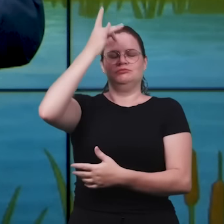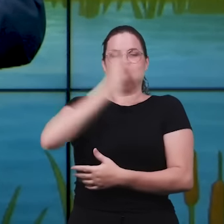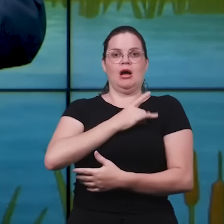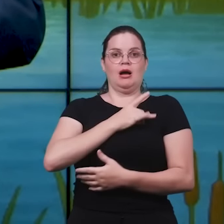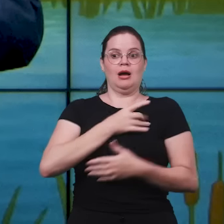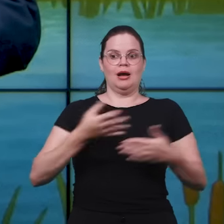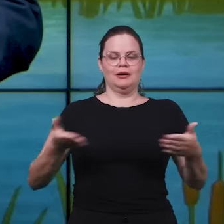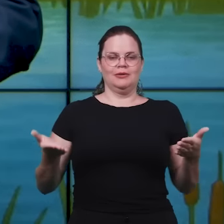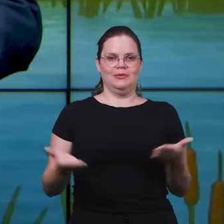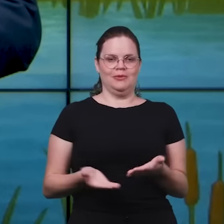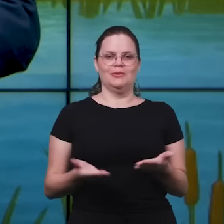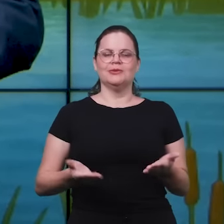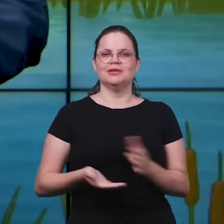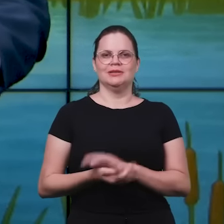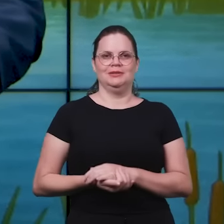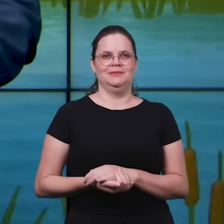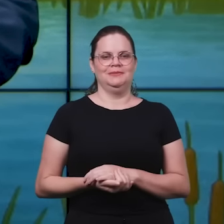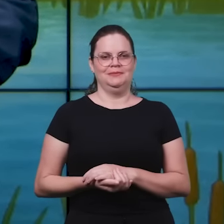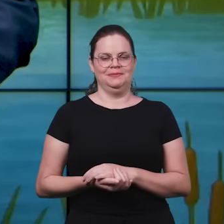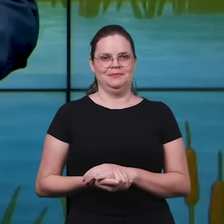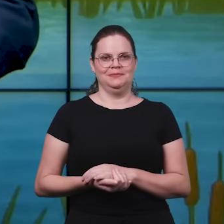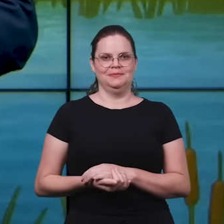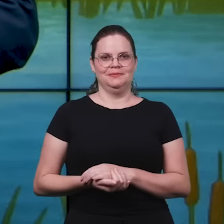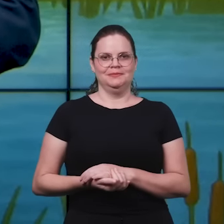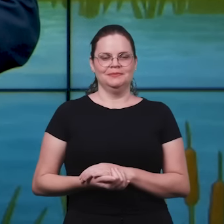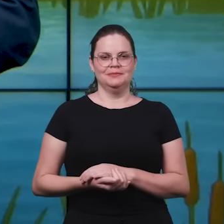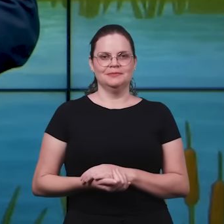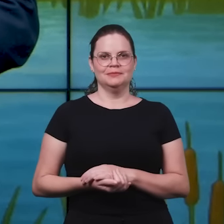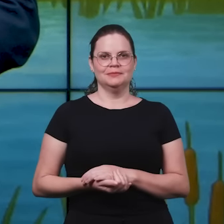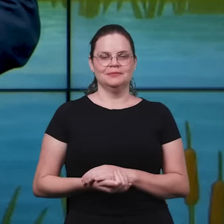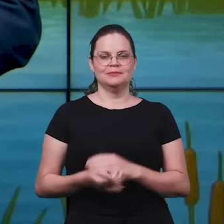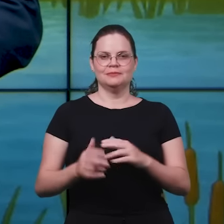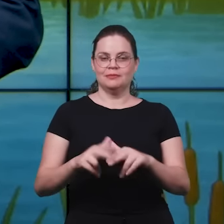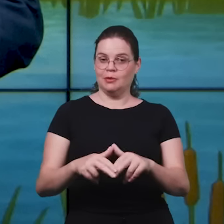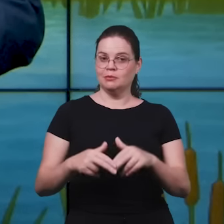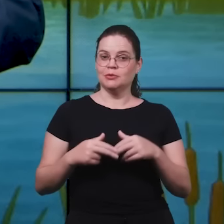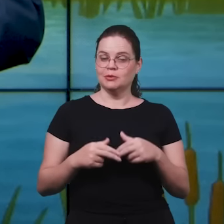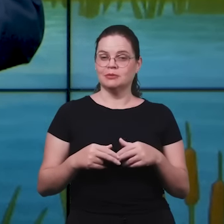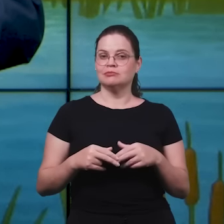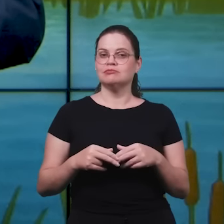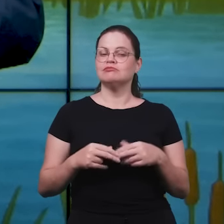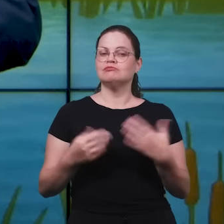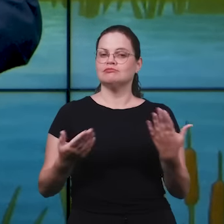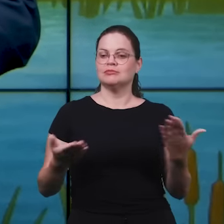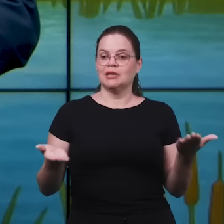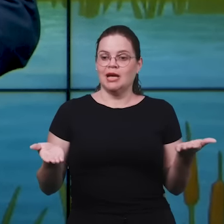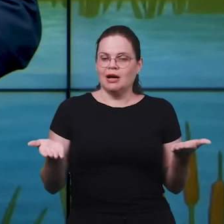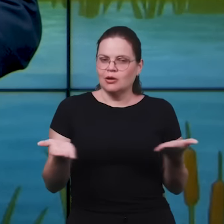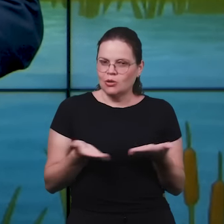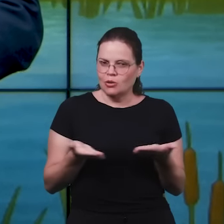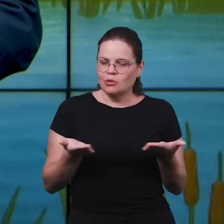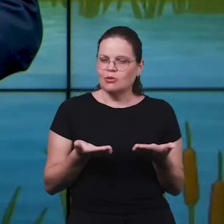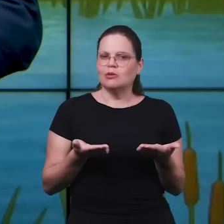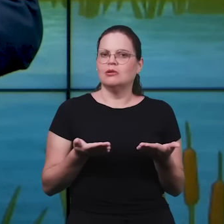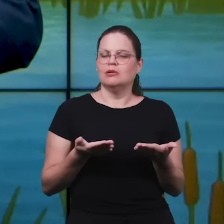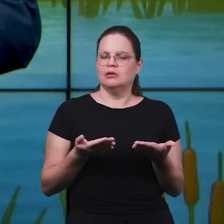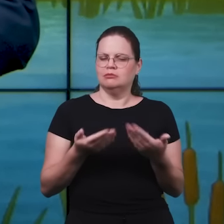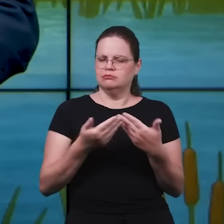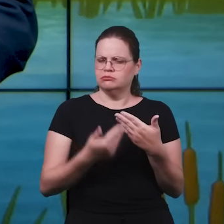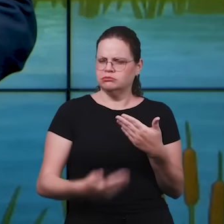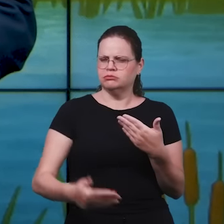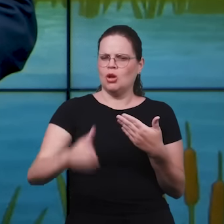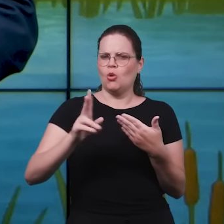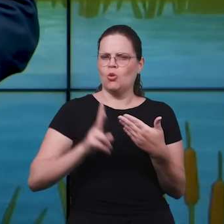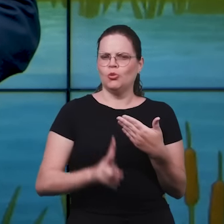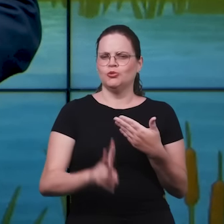neste seminário como um todo. Por isso, desde este momento é importante que você esteja